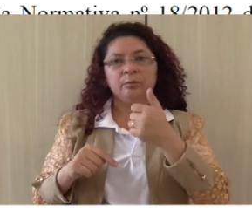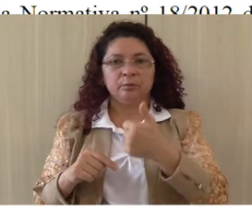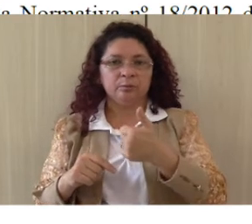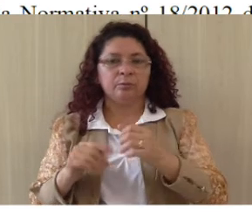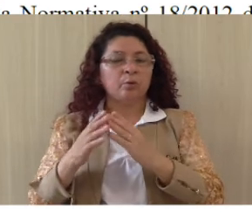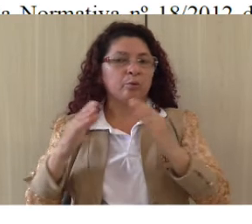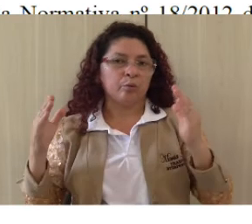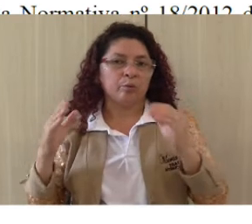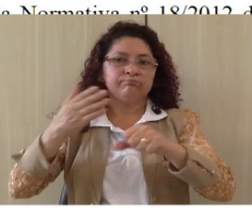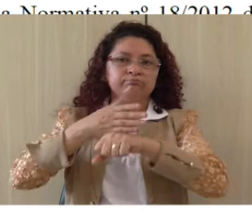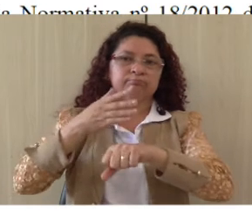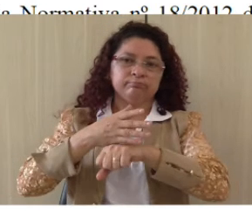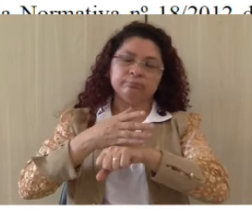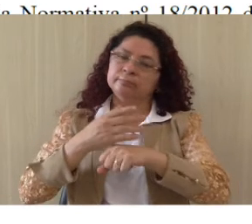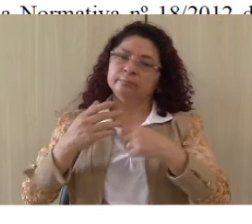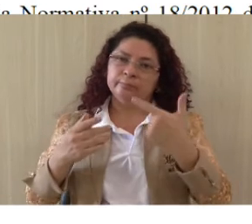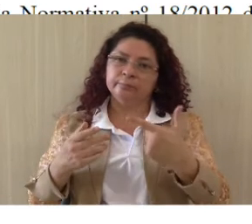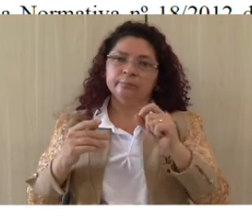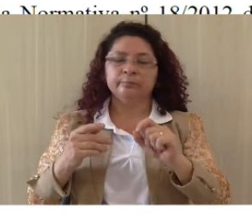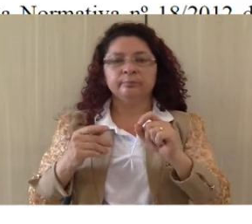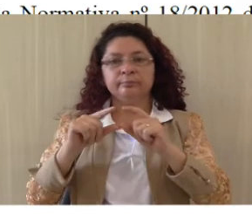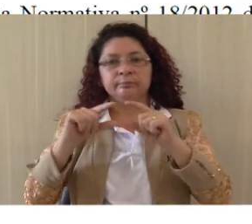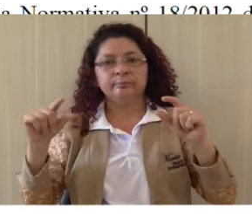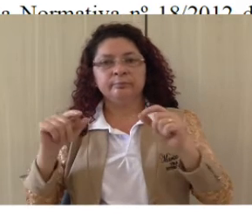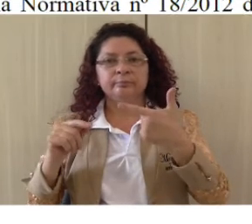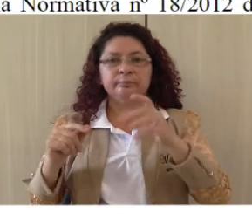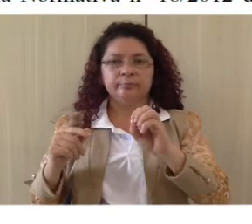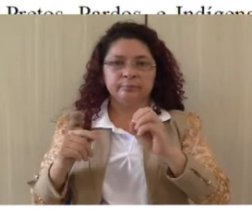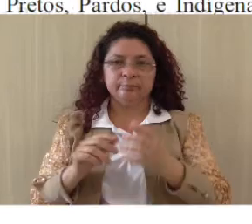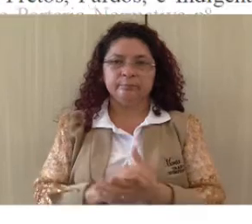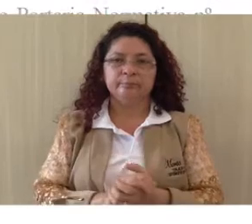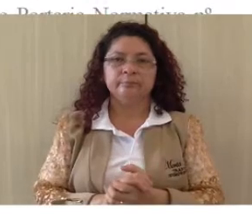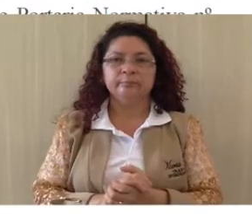concorrência. Coluna 2, linha 2, 20.